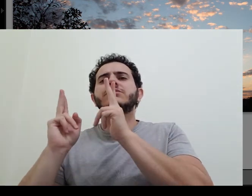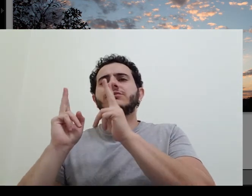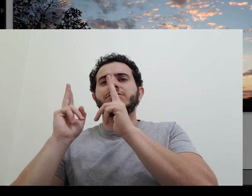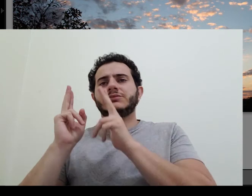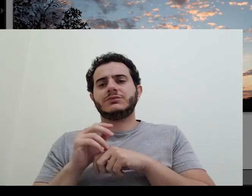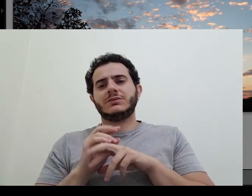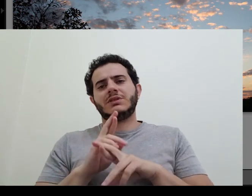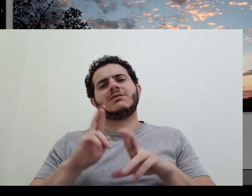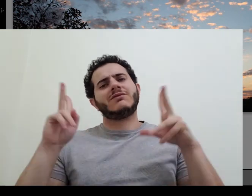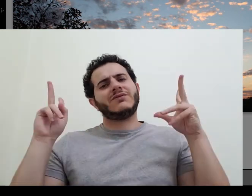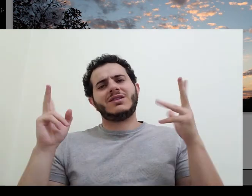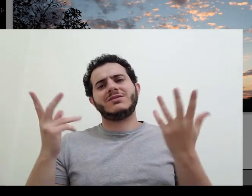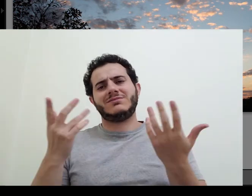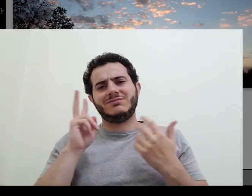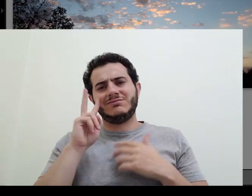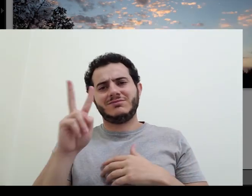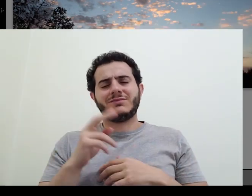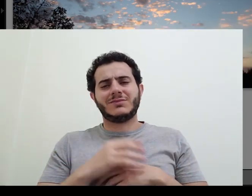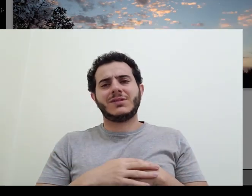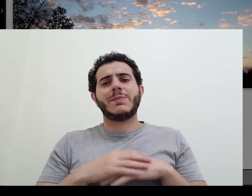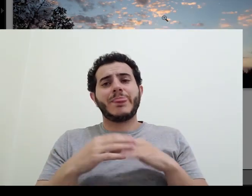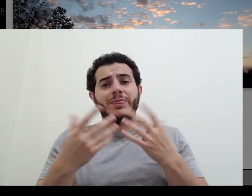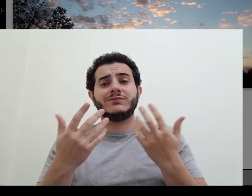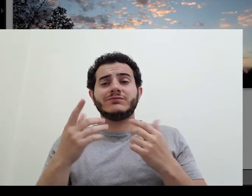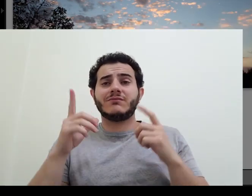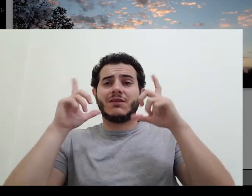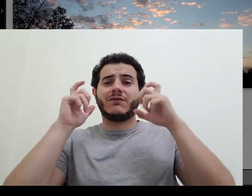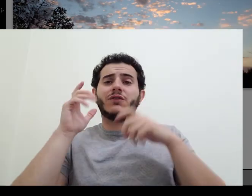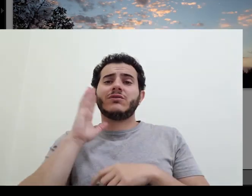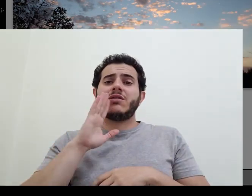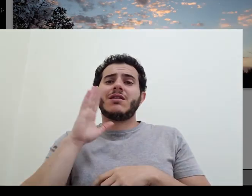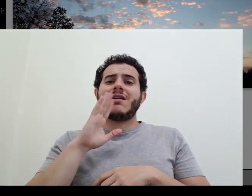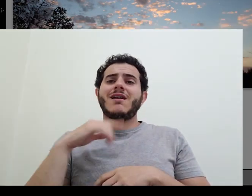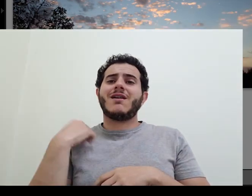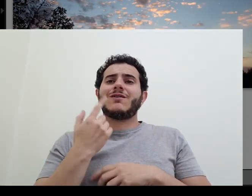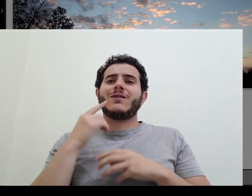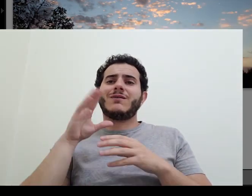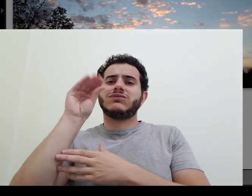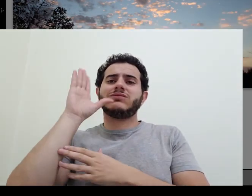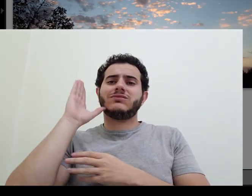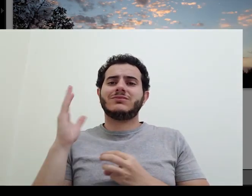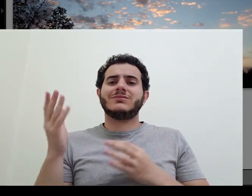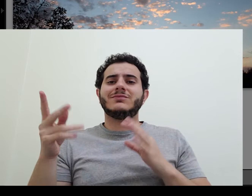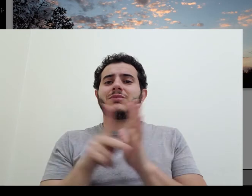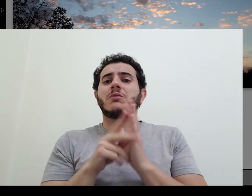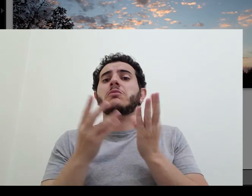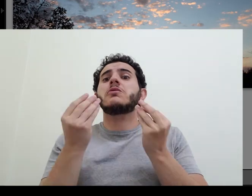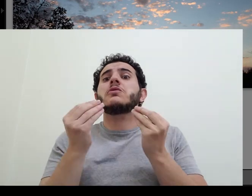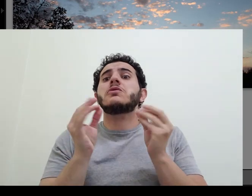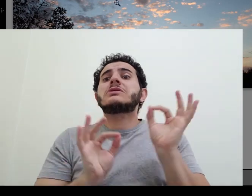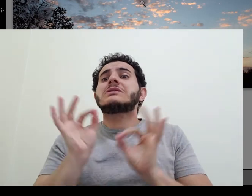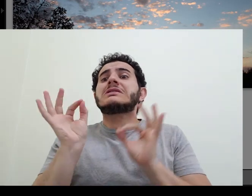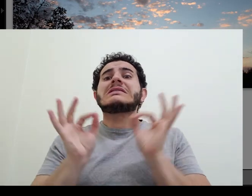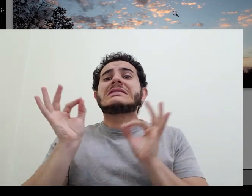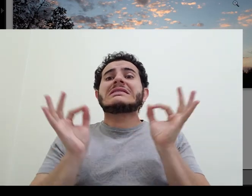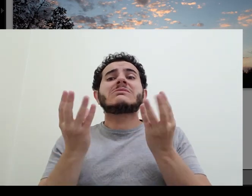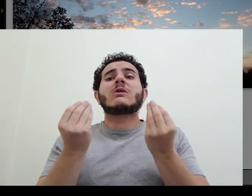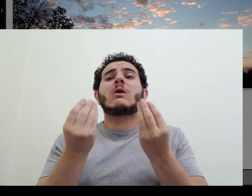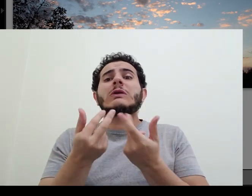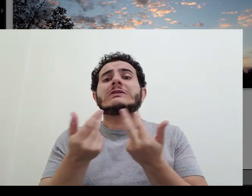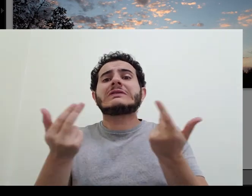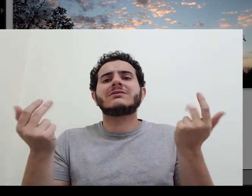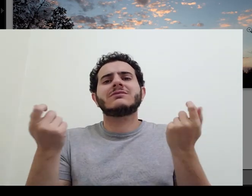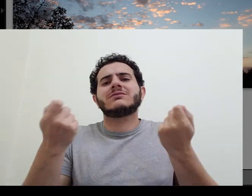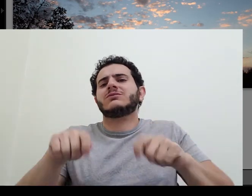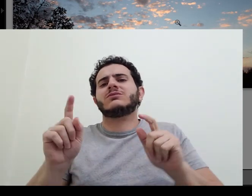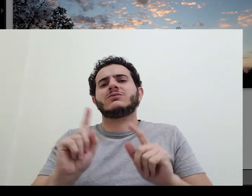básica e já dá uma diferença muito grande. Isso porque foi uma foto legal também de captar, né? Não precisa de tanto ajuste assim. Muitas vezes a gente vê um antes e depois